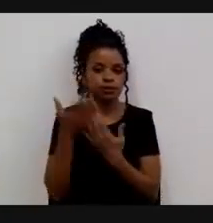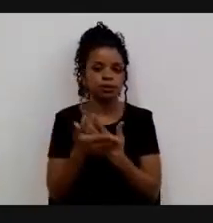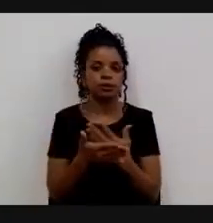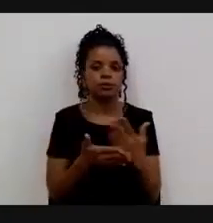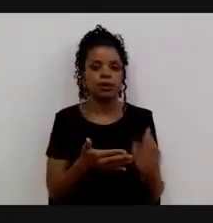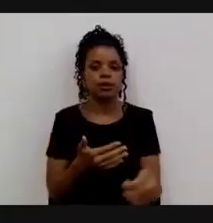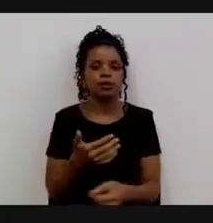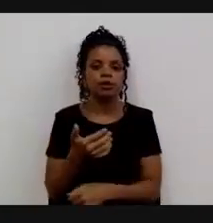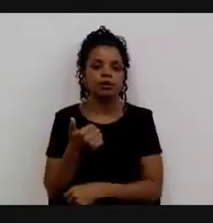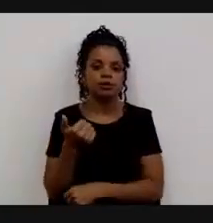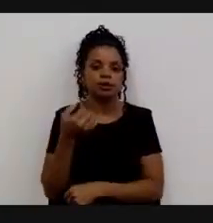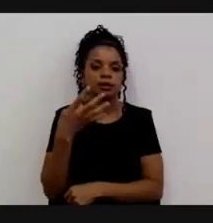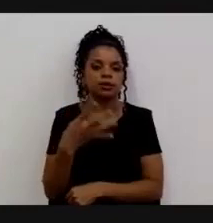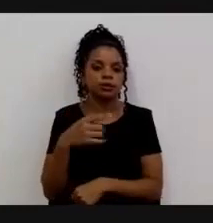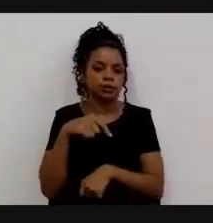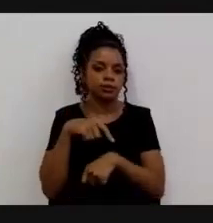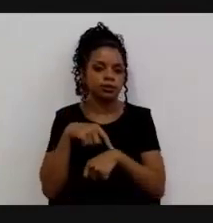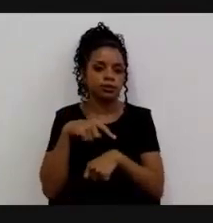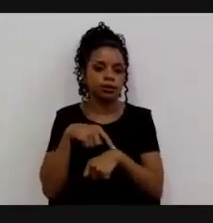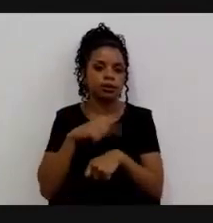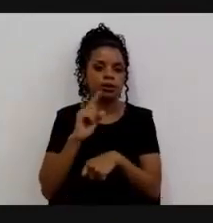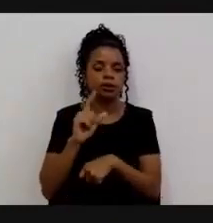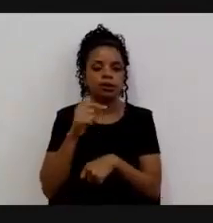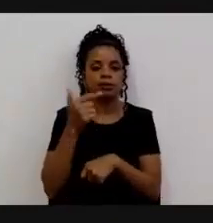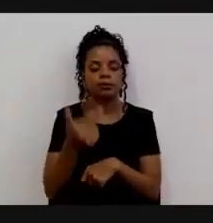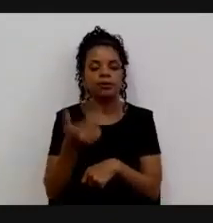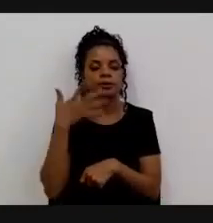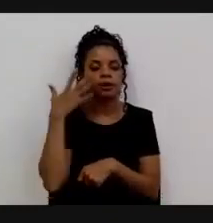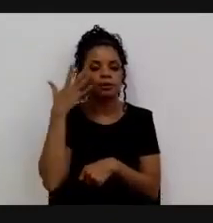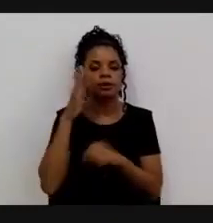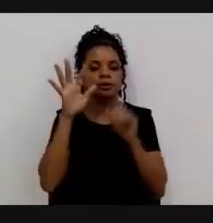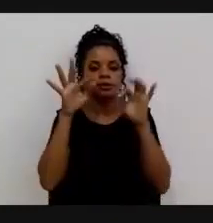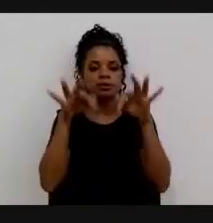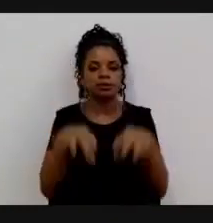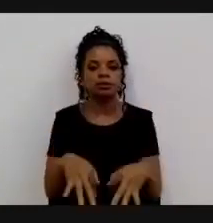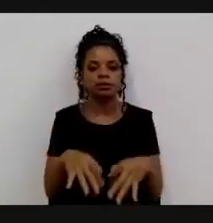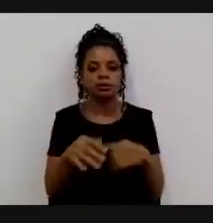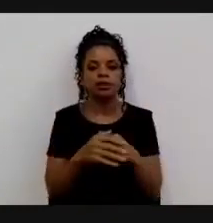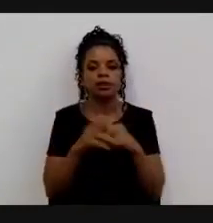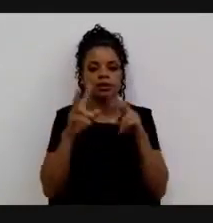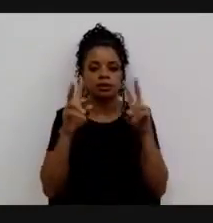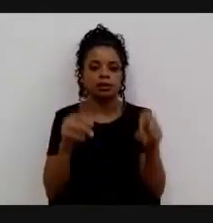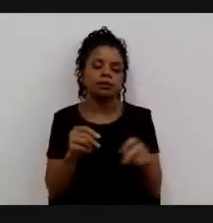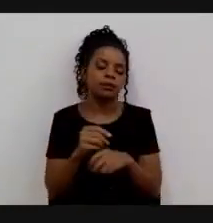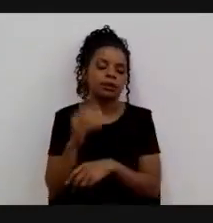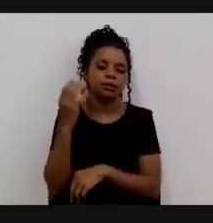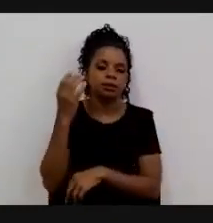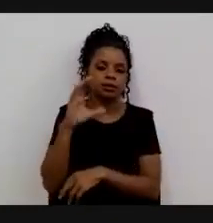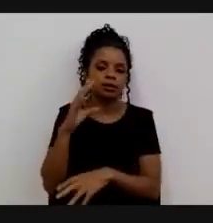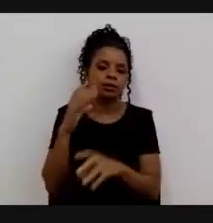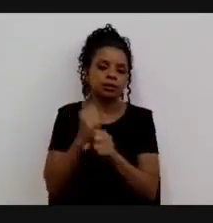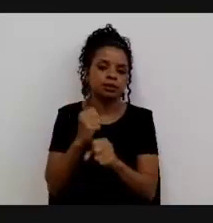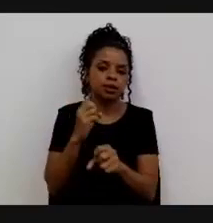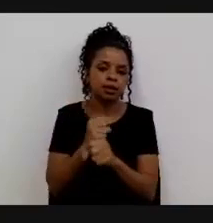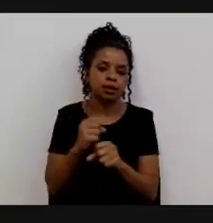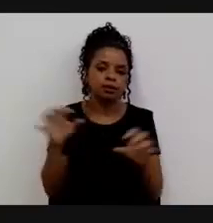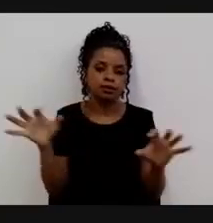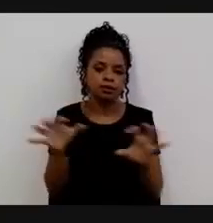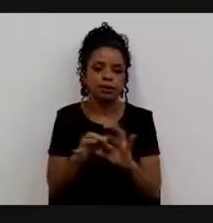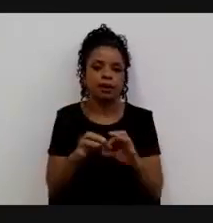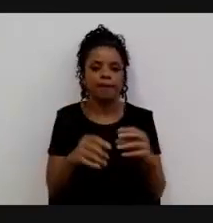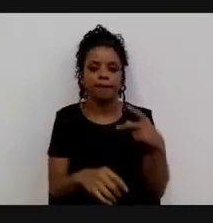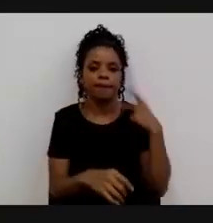horas, seguida da palestra de encerramento, que terá o título de Ciências de Dados e Política.